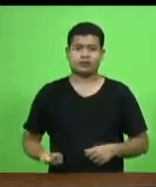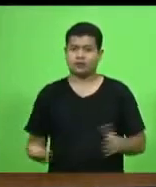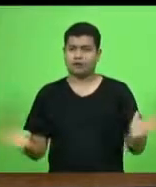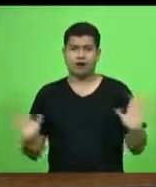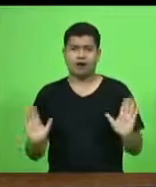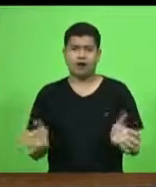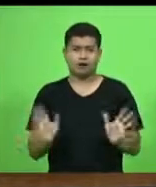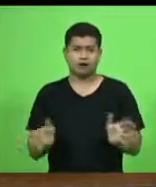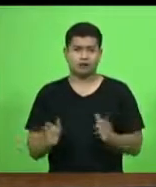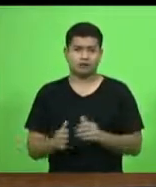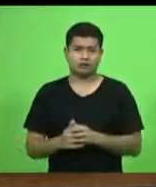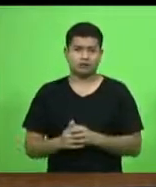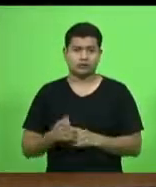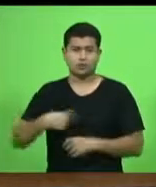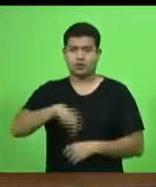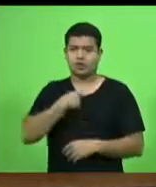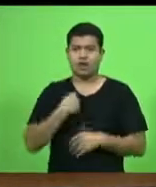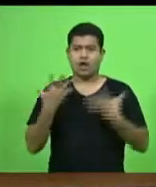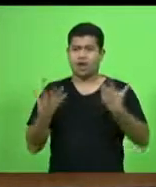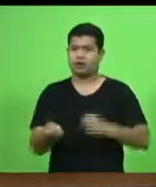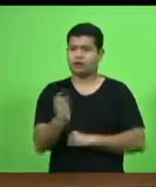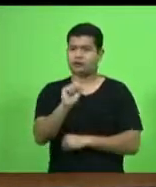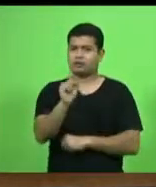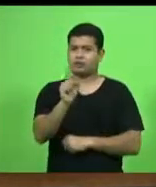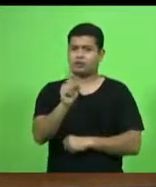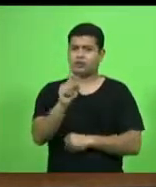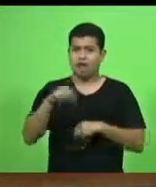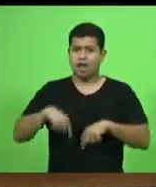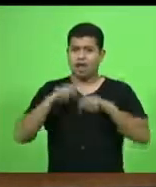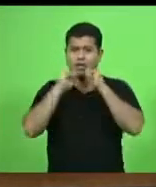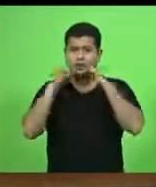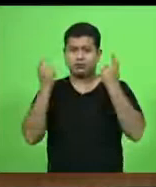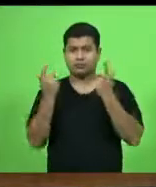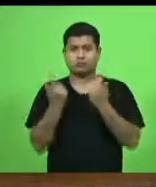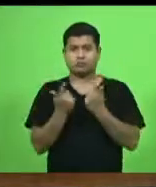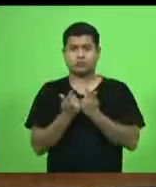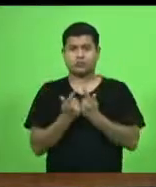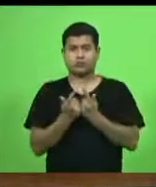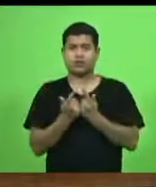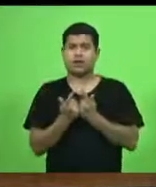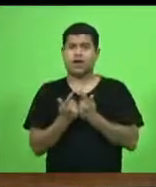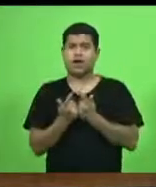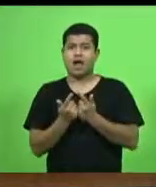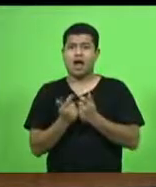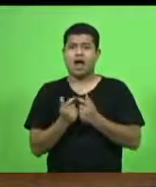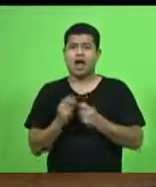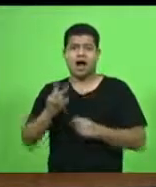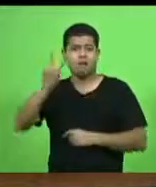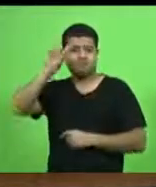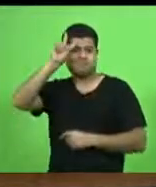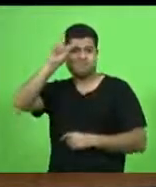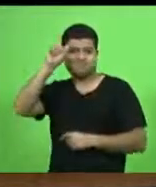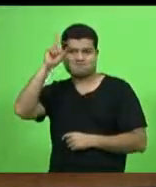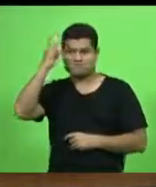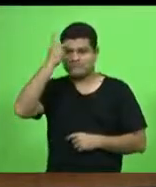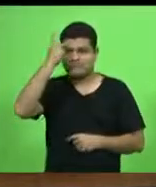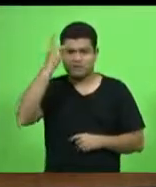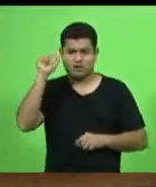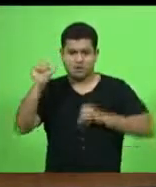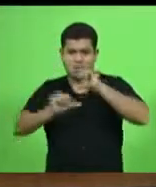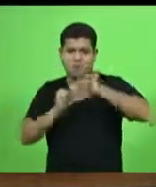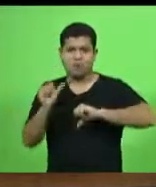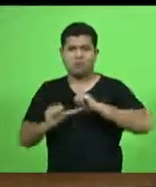E nós não vamos permitir que a Assembleia Legislativa se transforme, repito, num puxadinho do